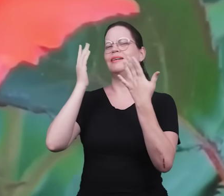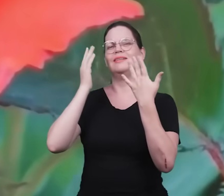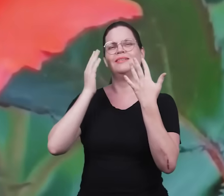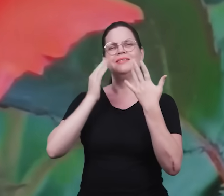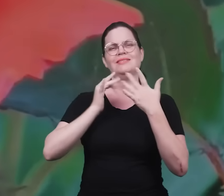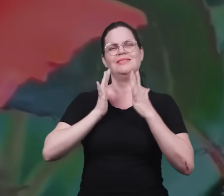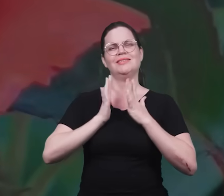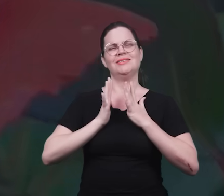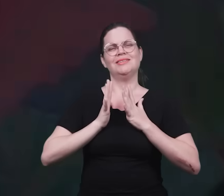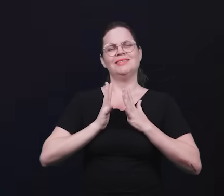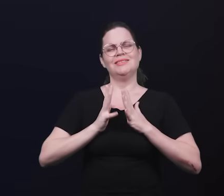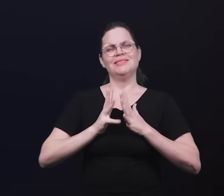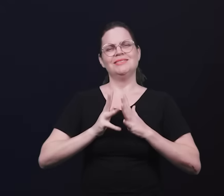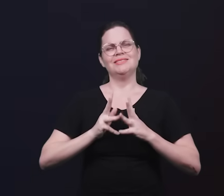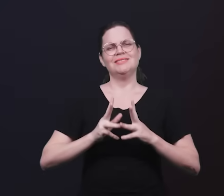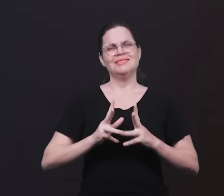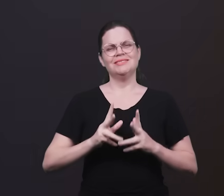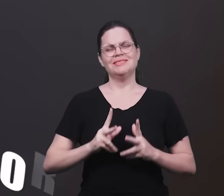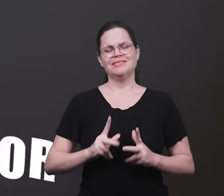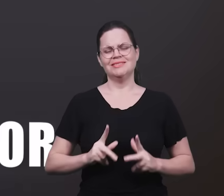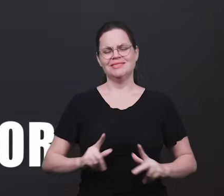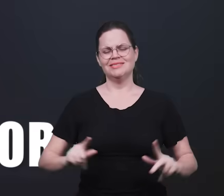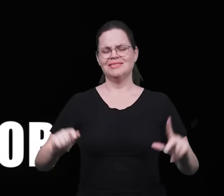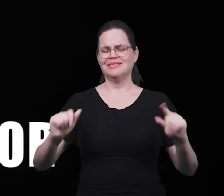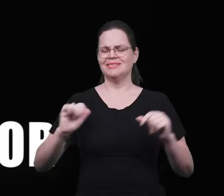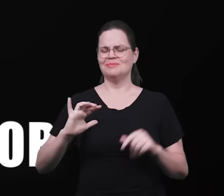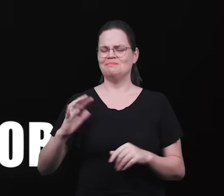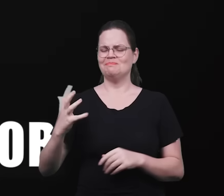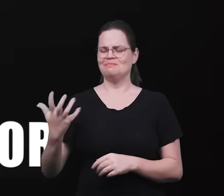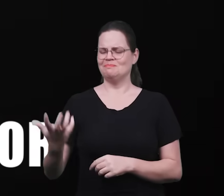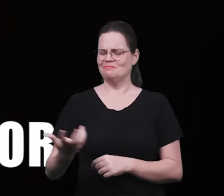remidor, ó, vem